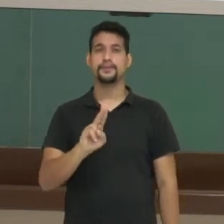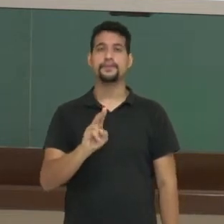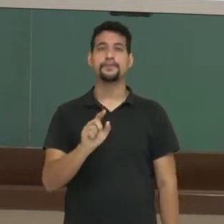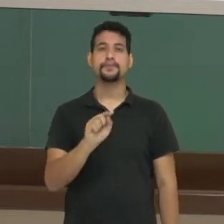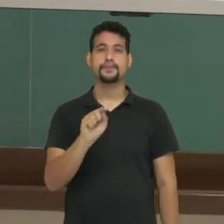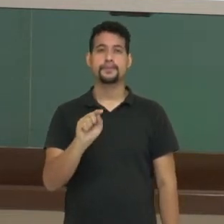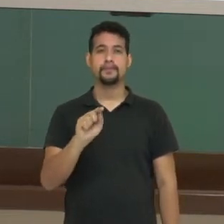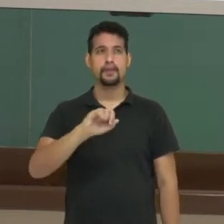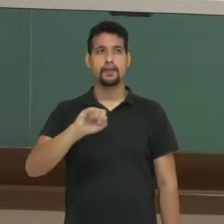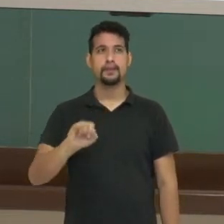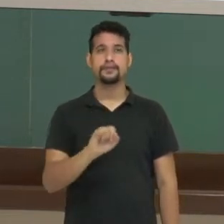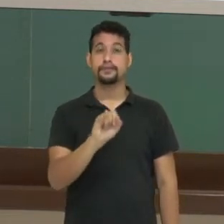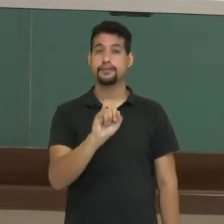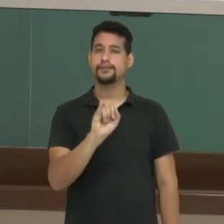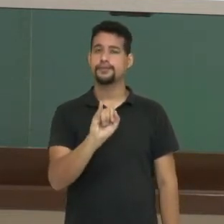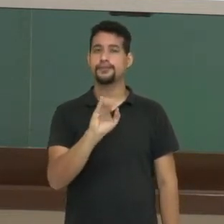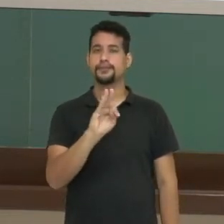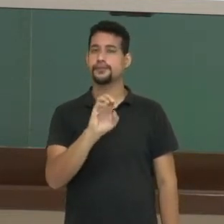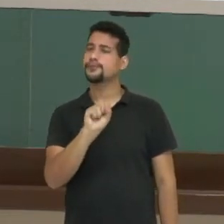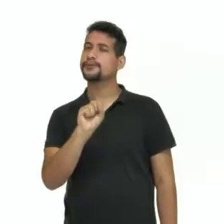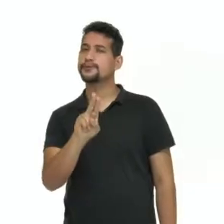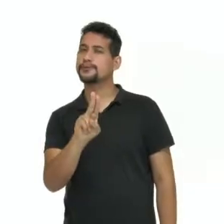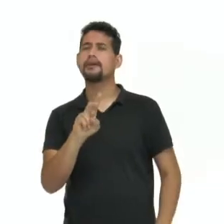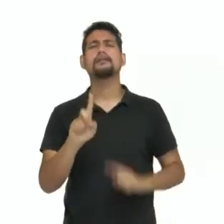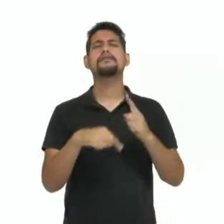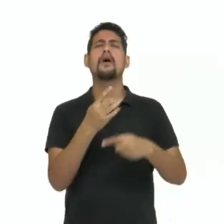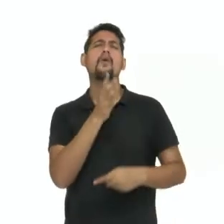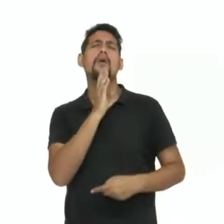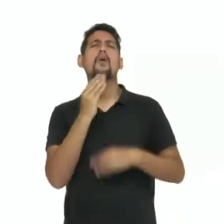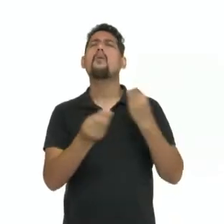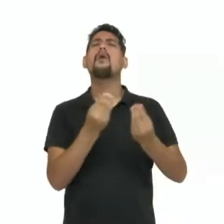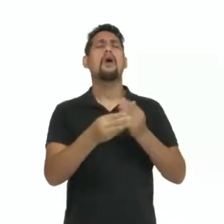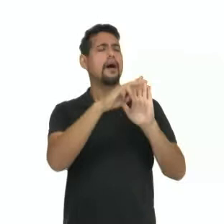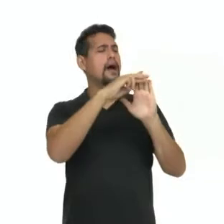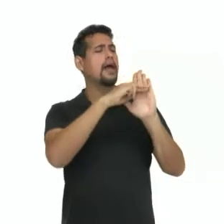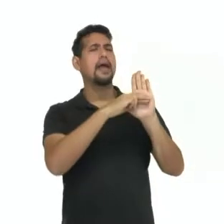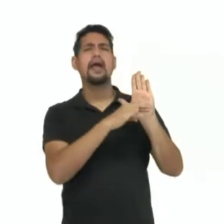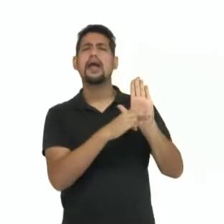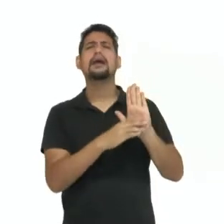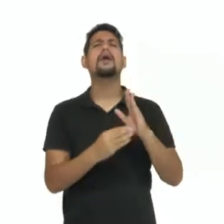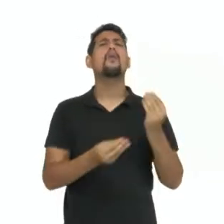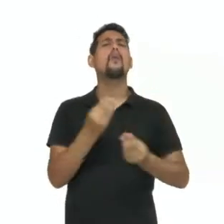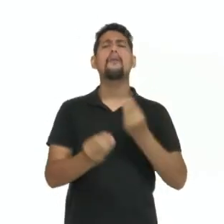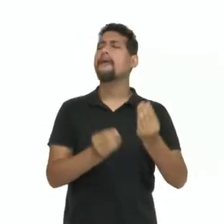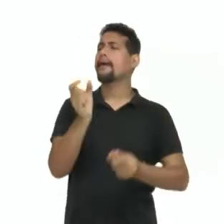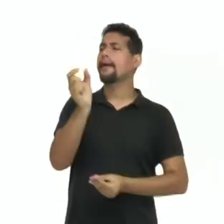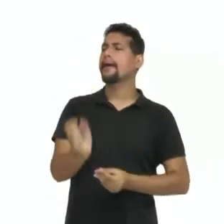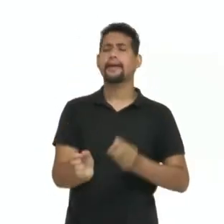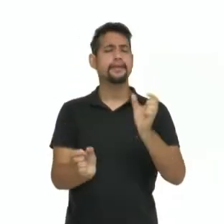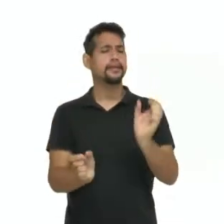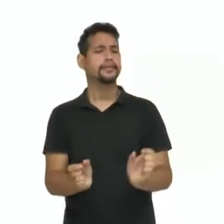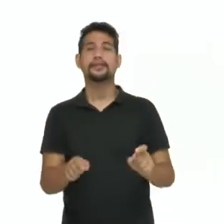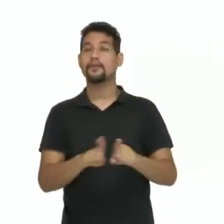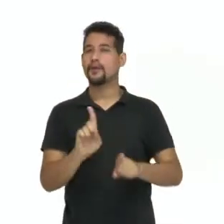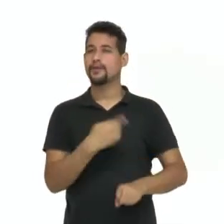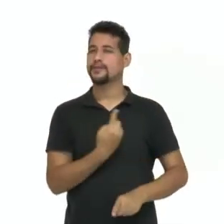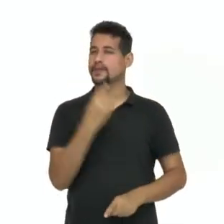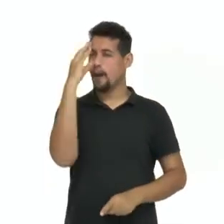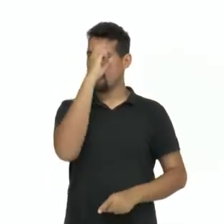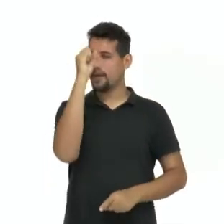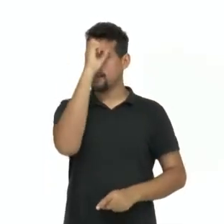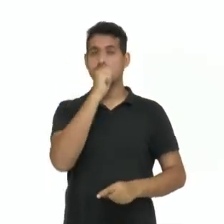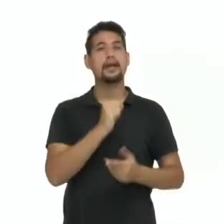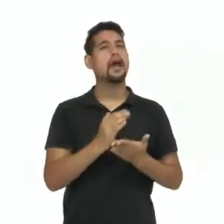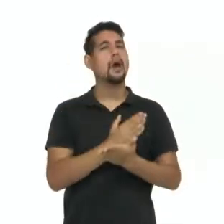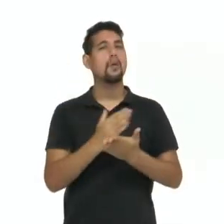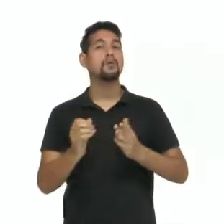teórica básica do Jiu-Jitsu, como as regras e algumas características próprias. Aprender alguns golpes